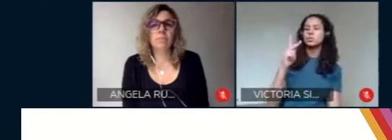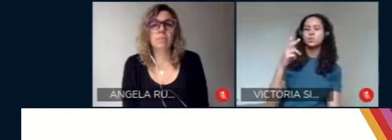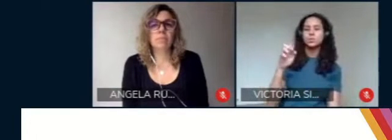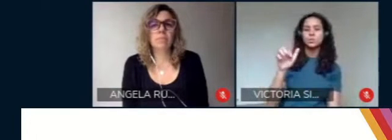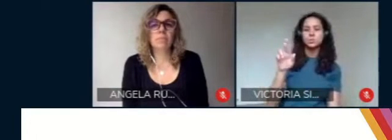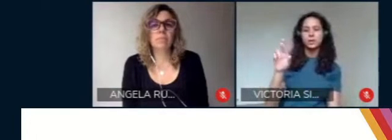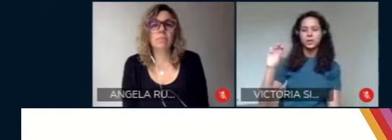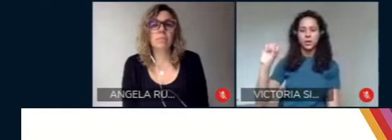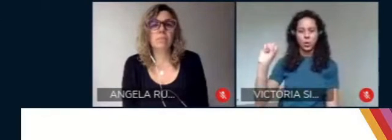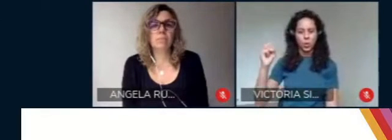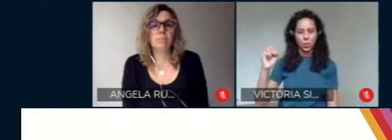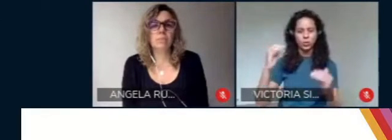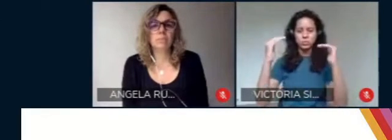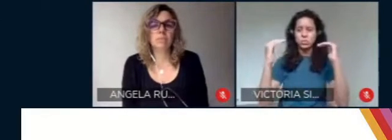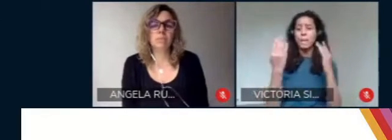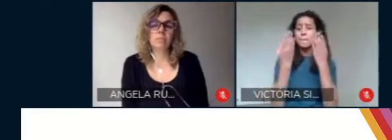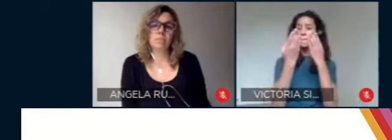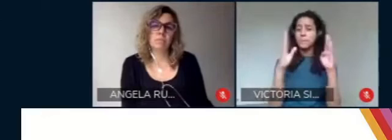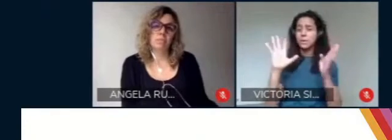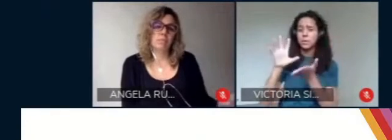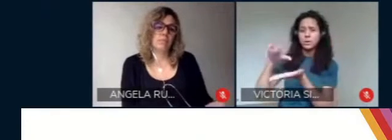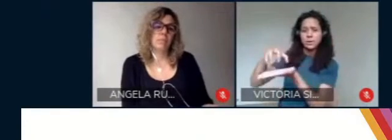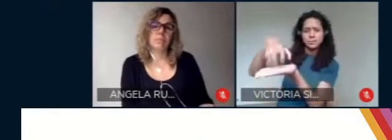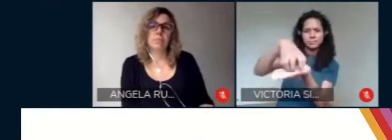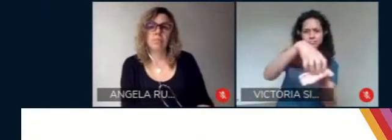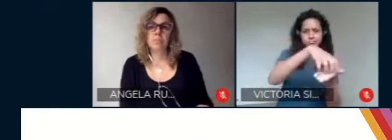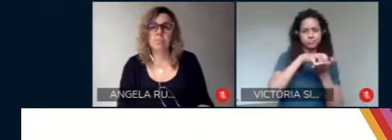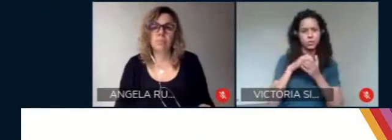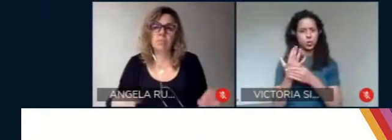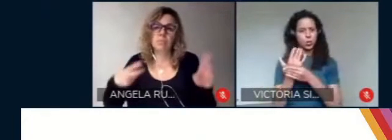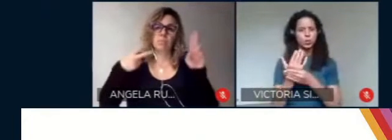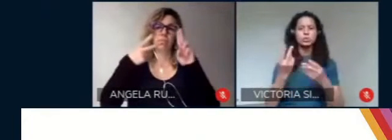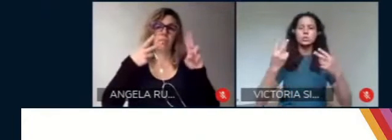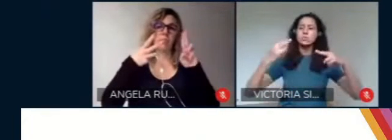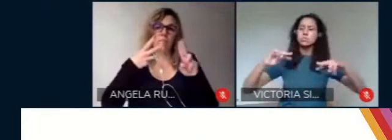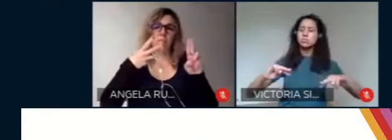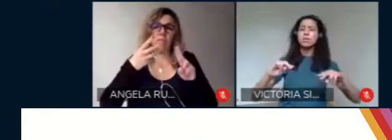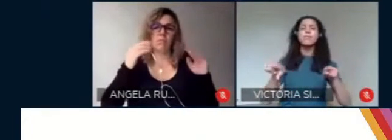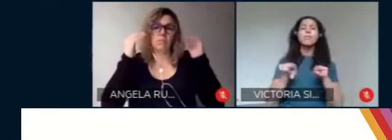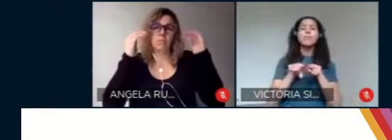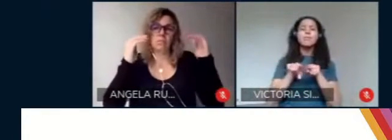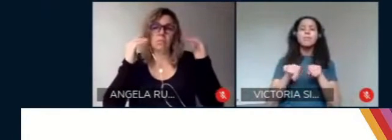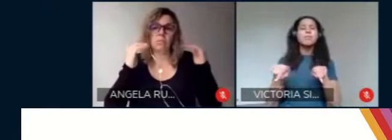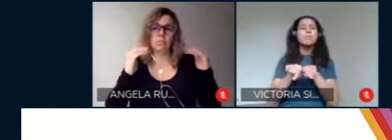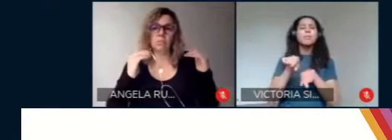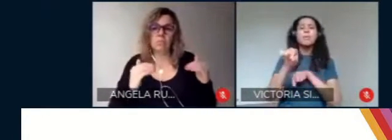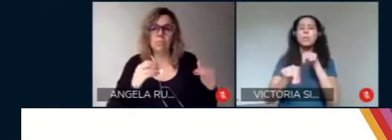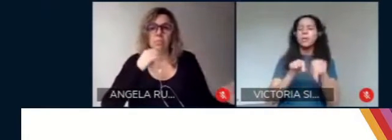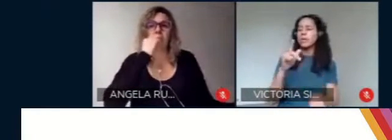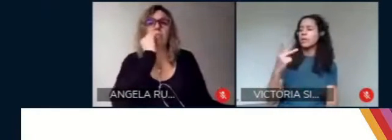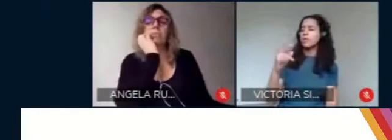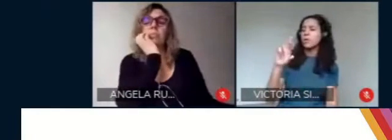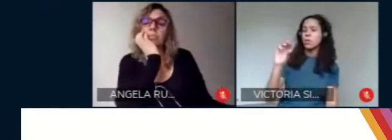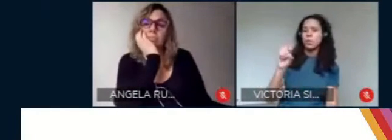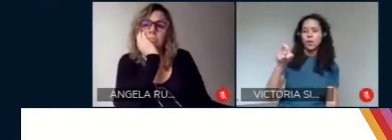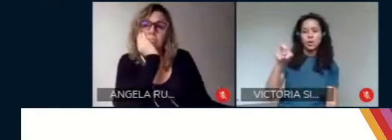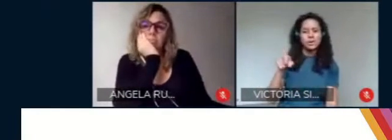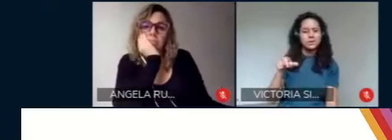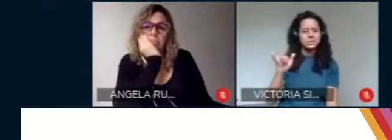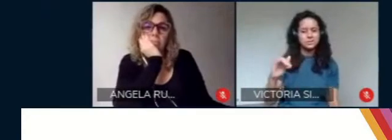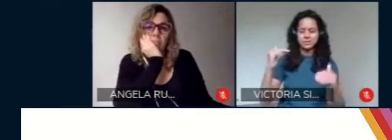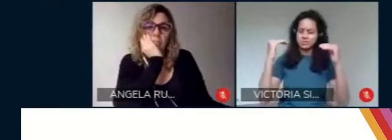SB-URGS, como fazer a configuração de proxy, os recursos dentro do Sabe Mais, a questão do acesso aos